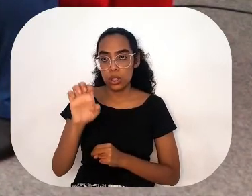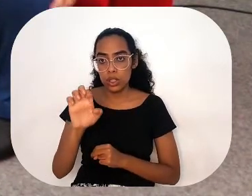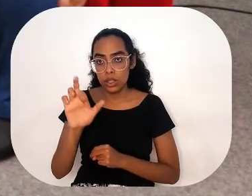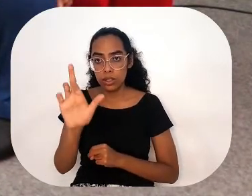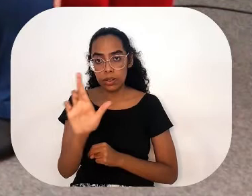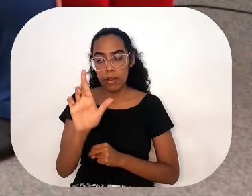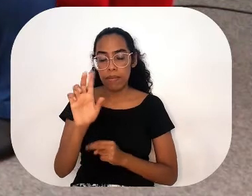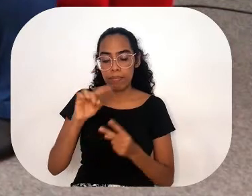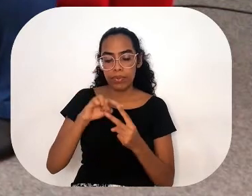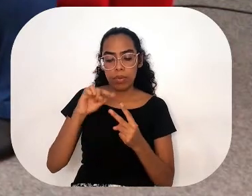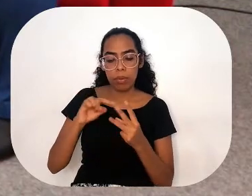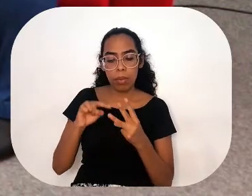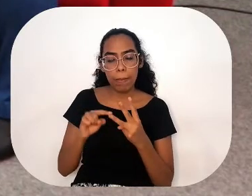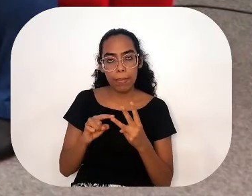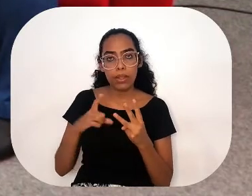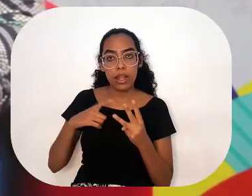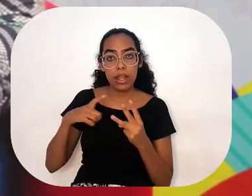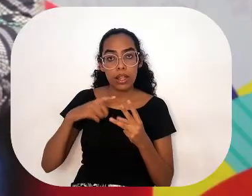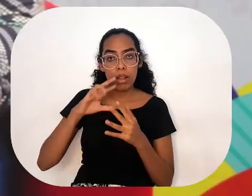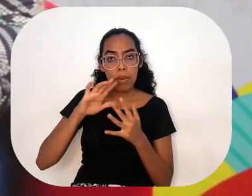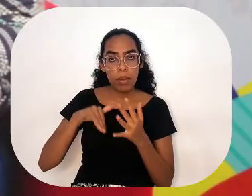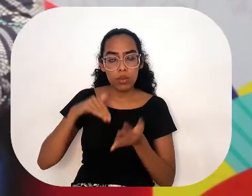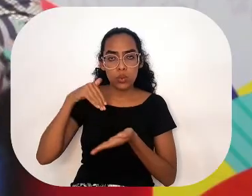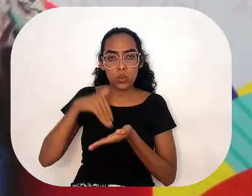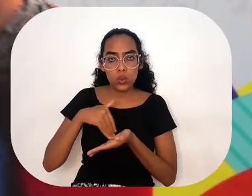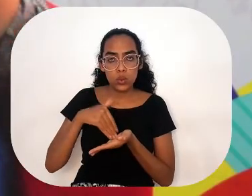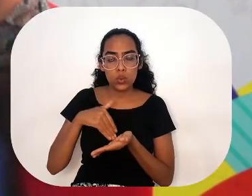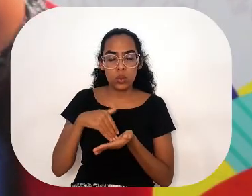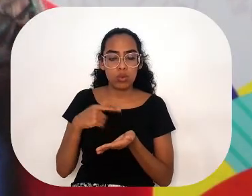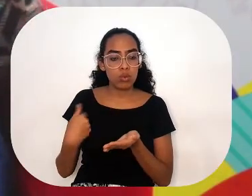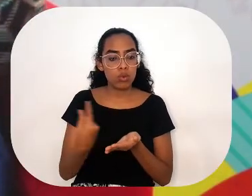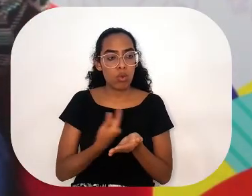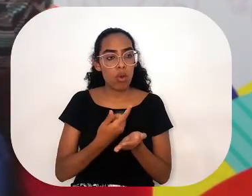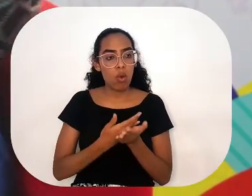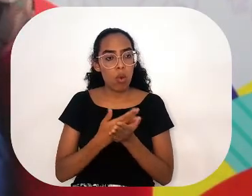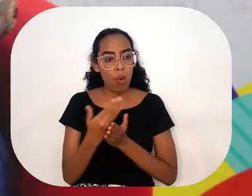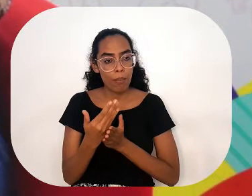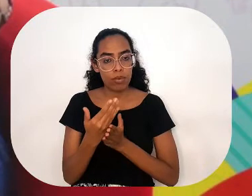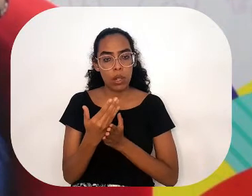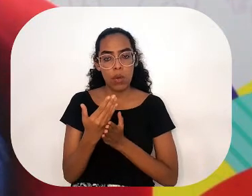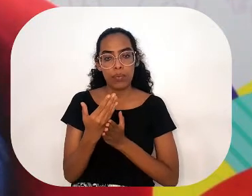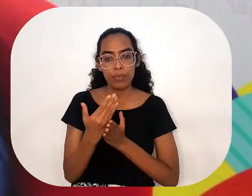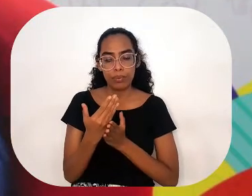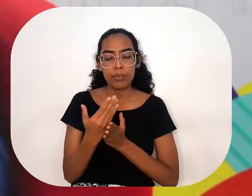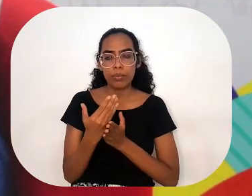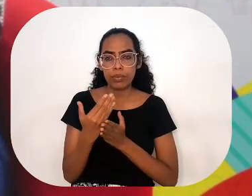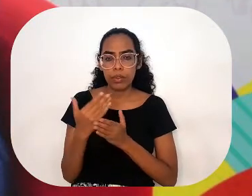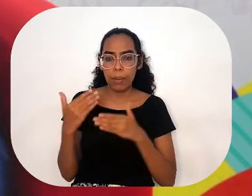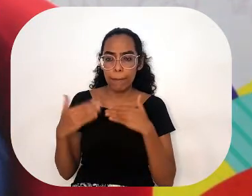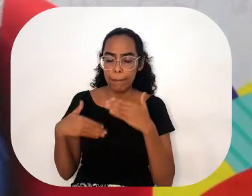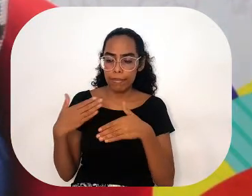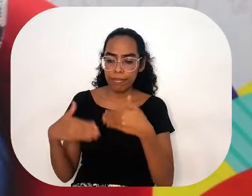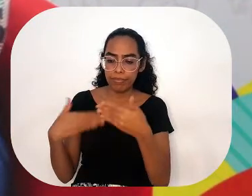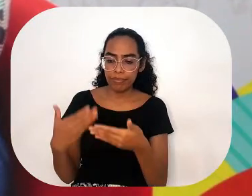mais uma aproximação entre nós e nos últimos e depois assim que a gente começou a encontrar